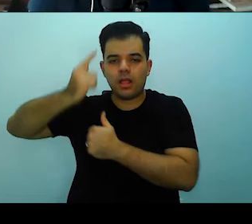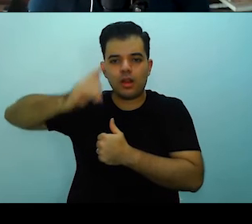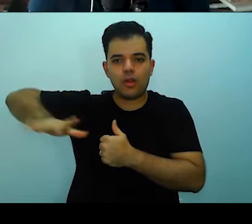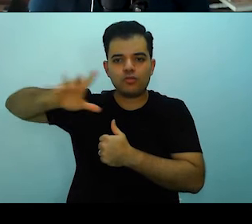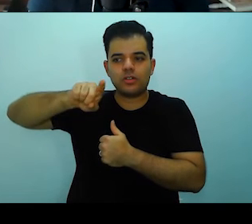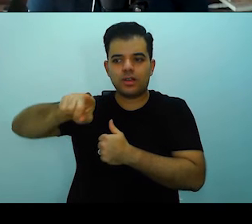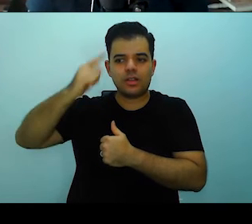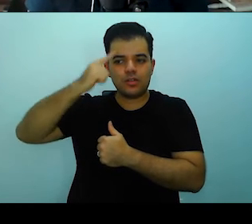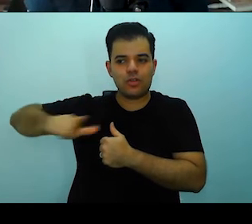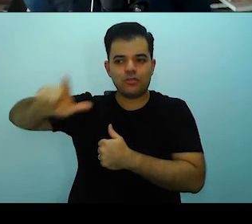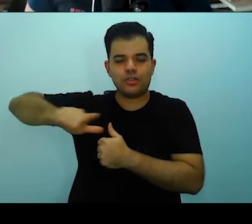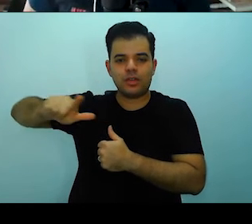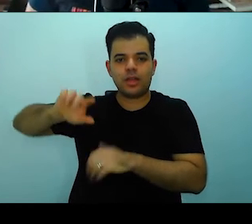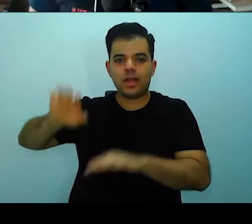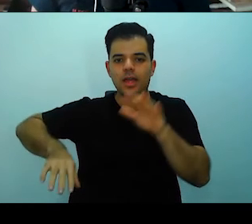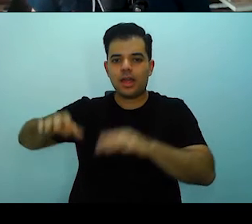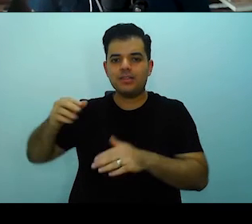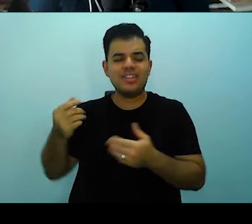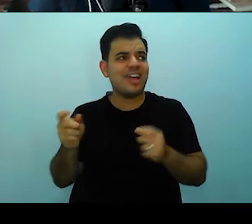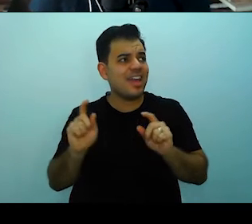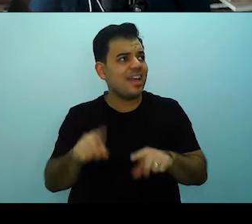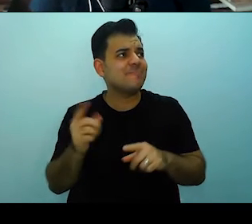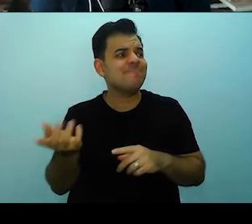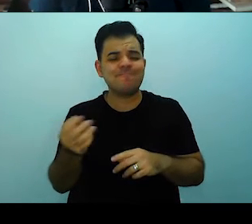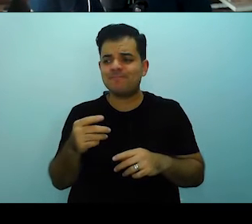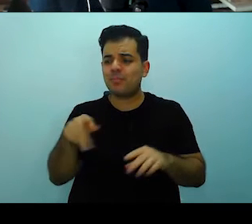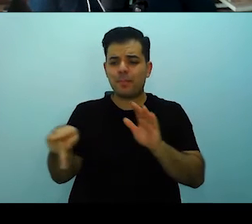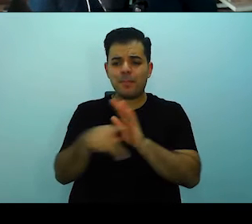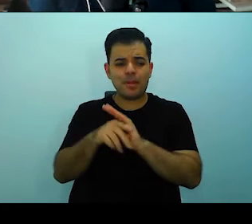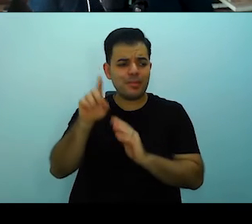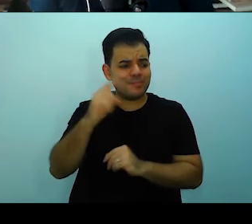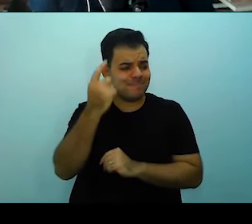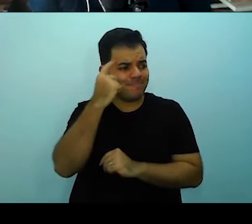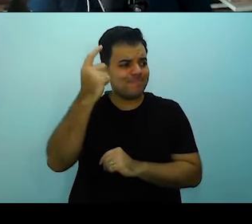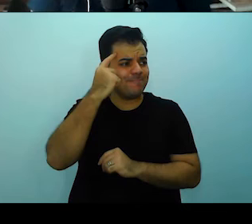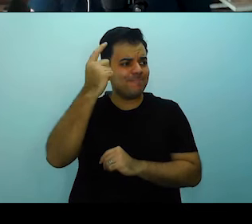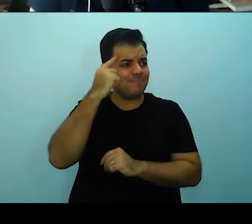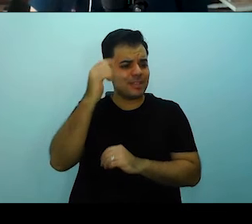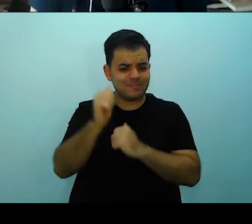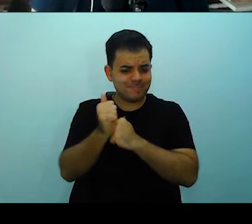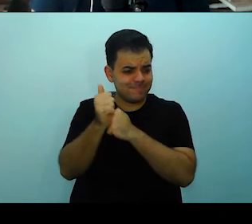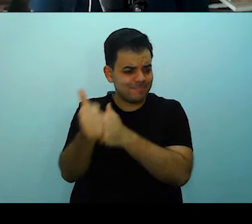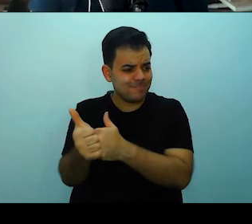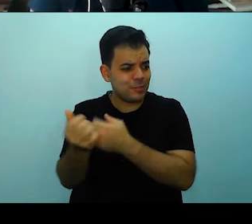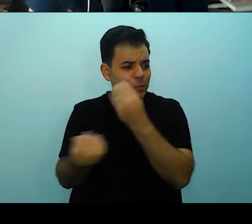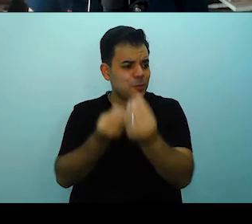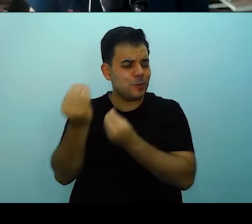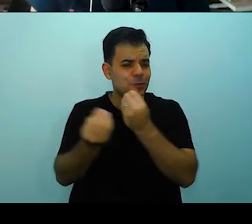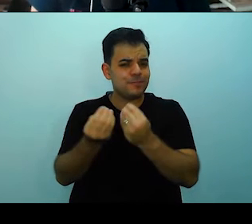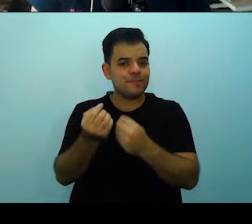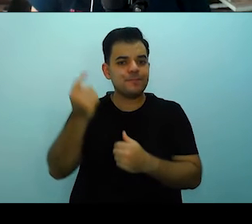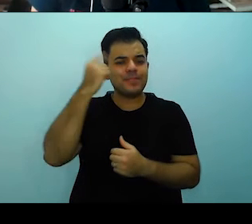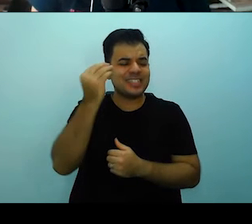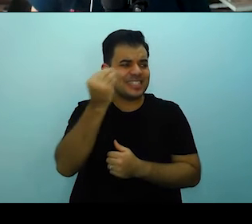fica tentando, em vez de transpor a semântica no que a gente chama de fidedignidade semântica, ele